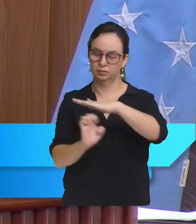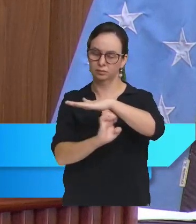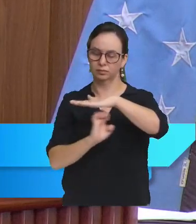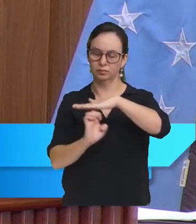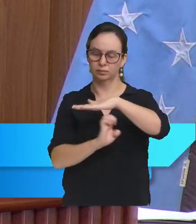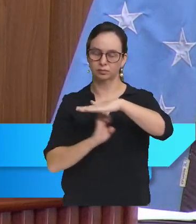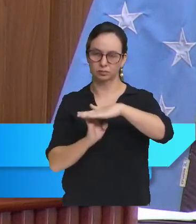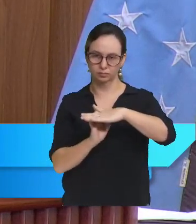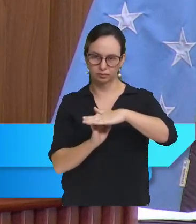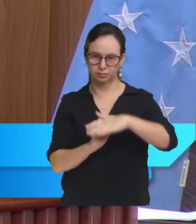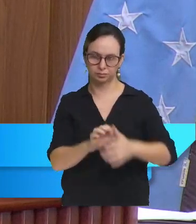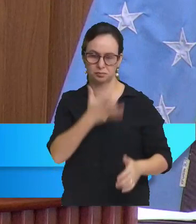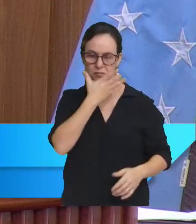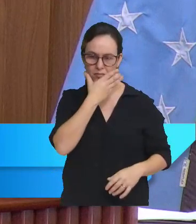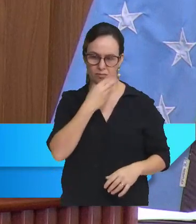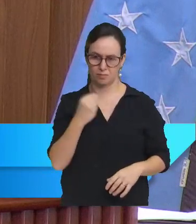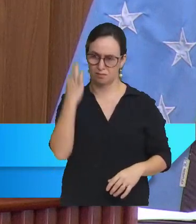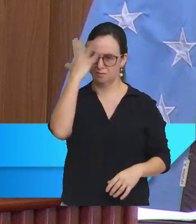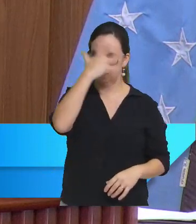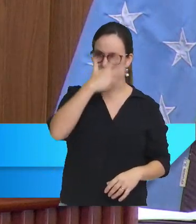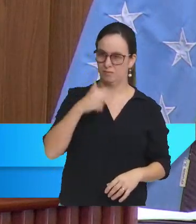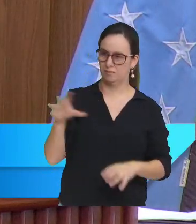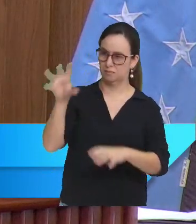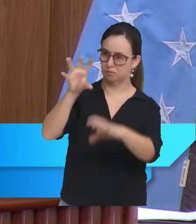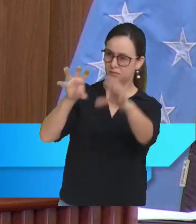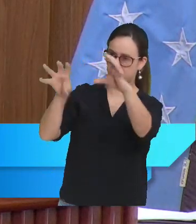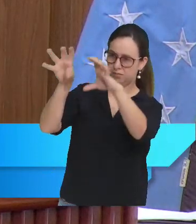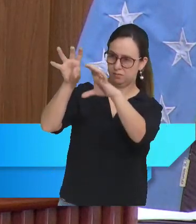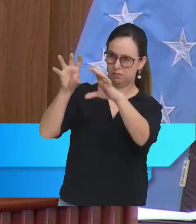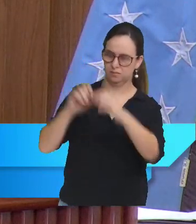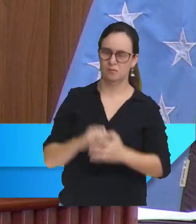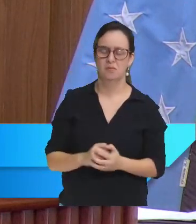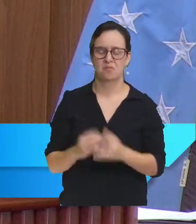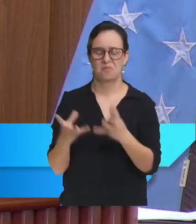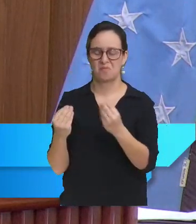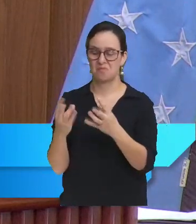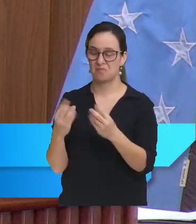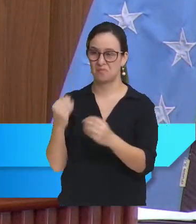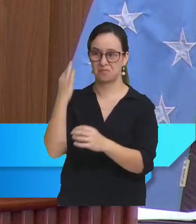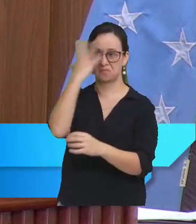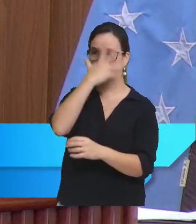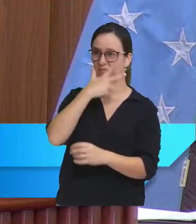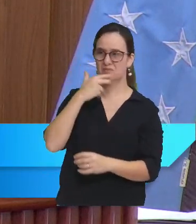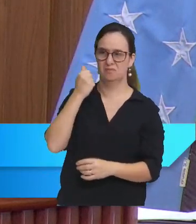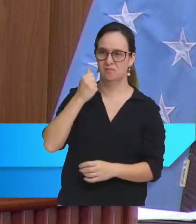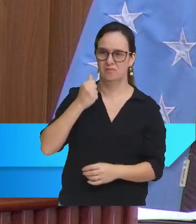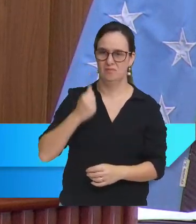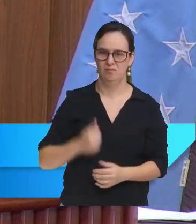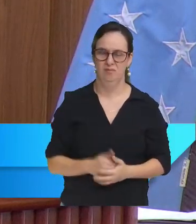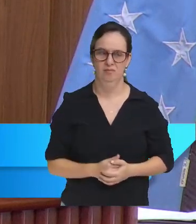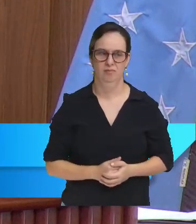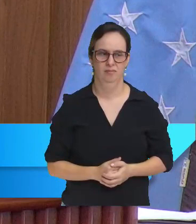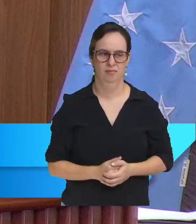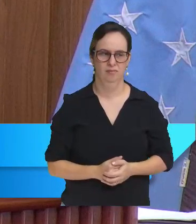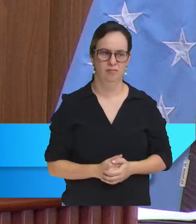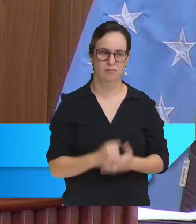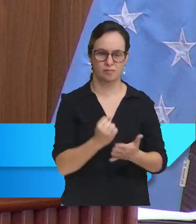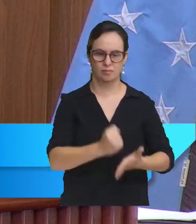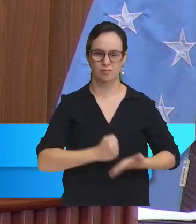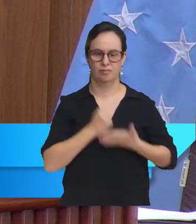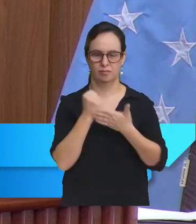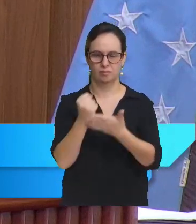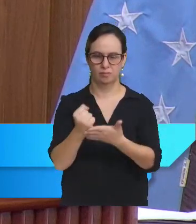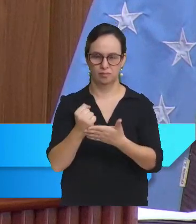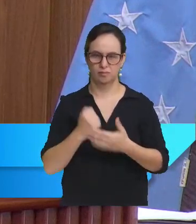bonita, bonita, será de extrema importância para fortalecer o comércio,